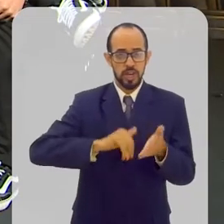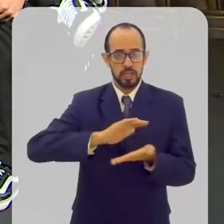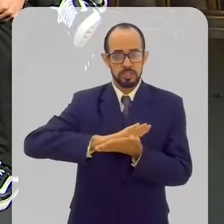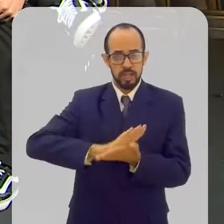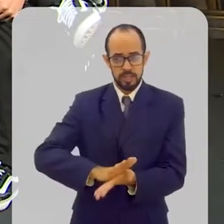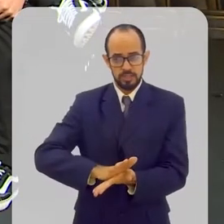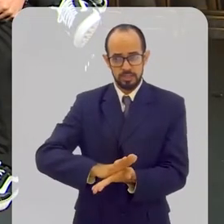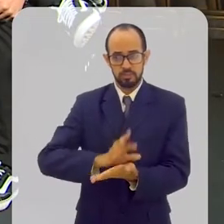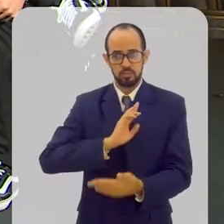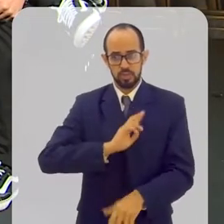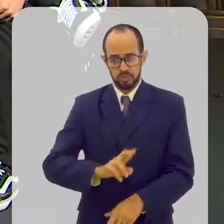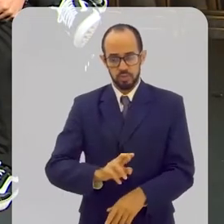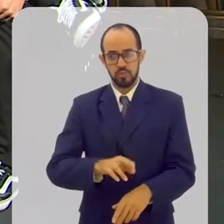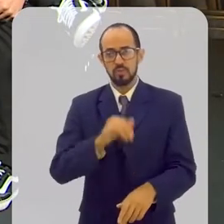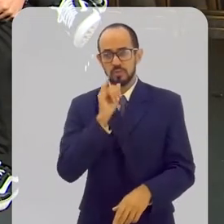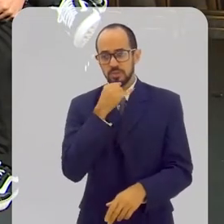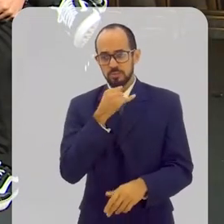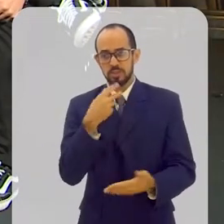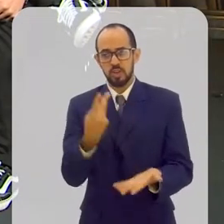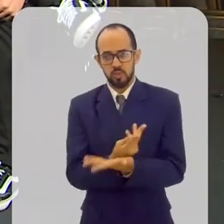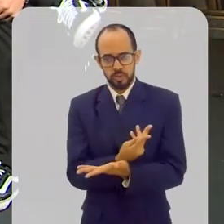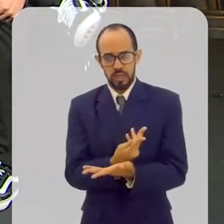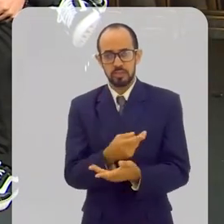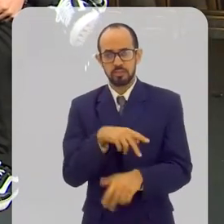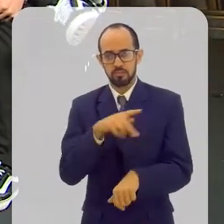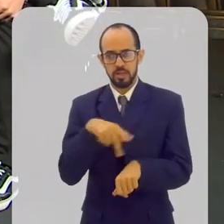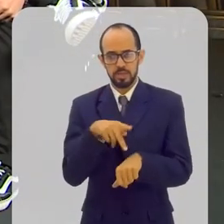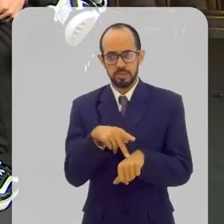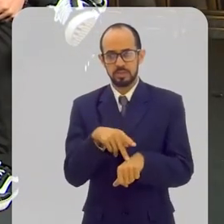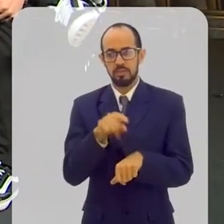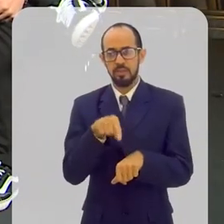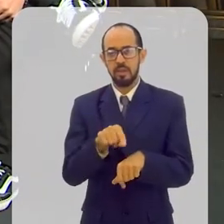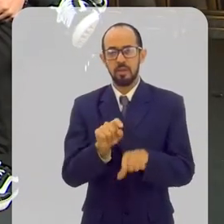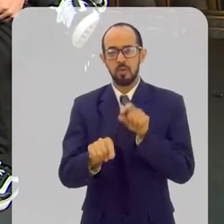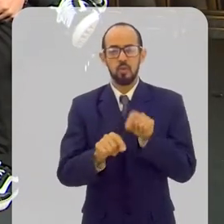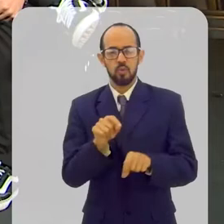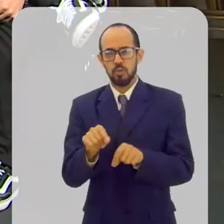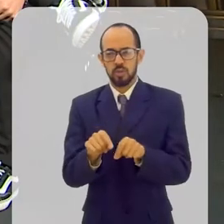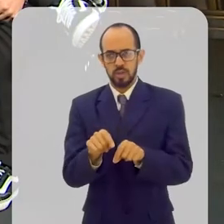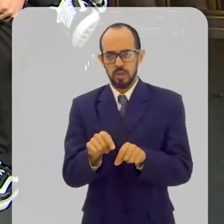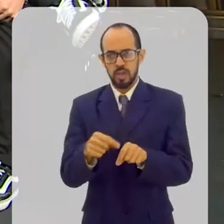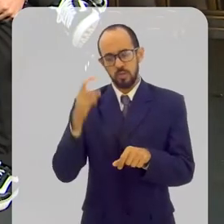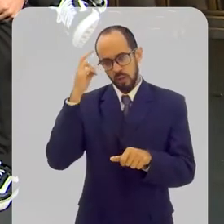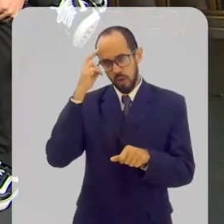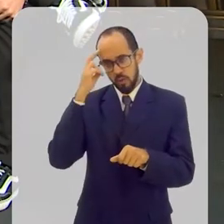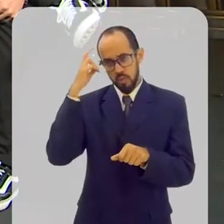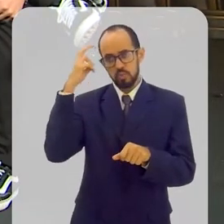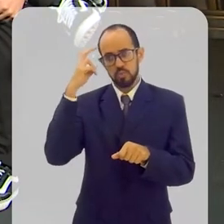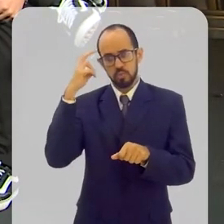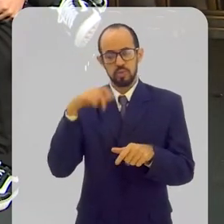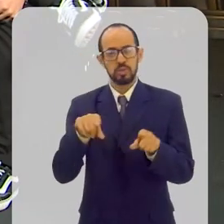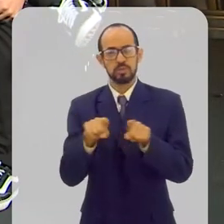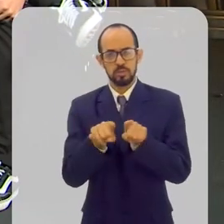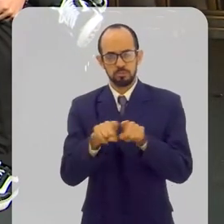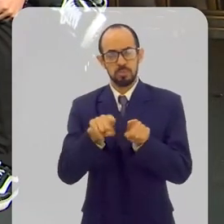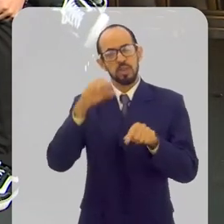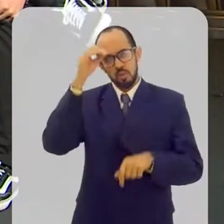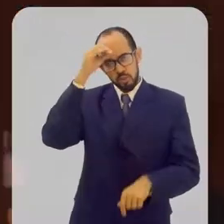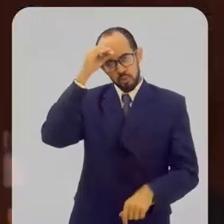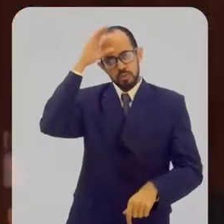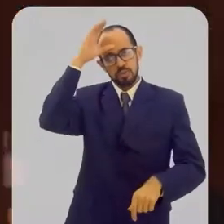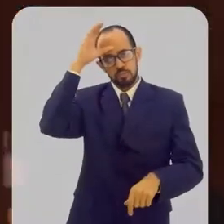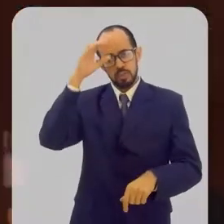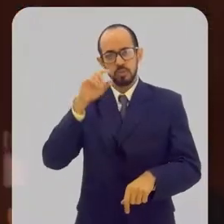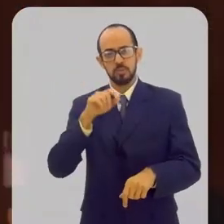que, infelizmente, assola o nosso país é através da cultura e do conhecimento.